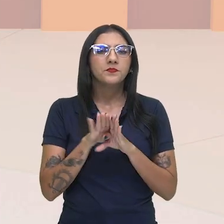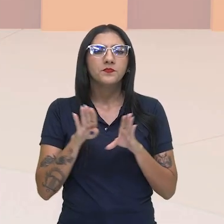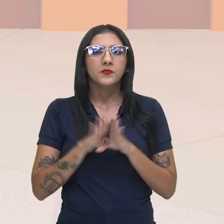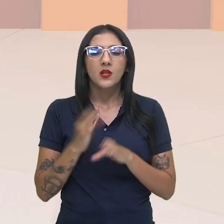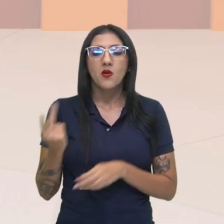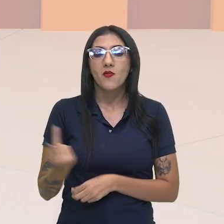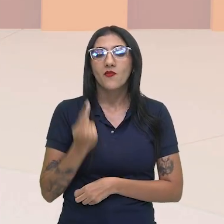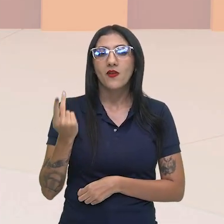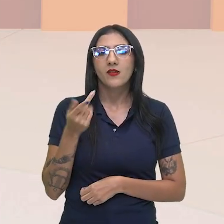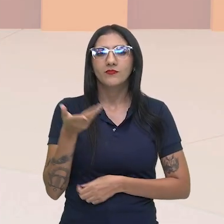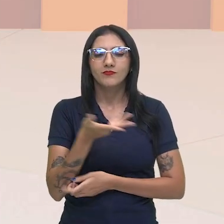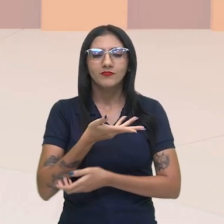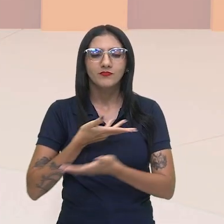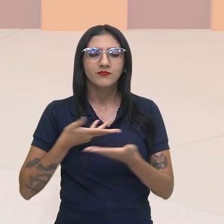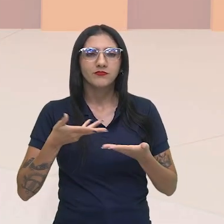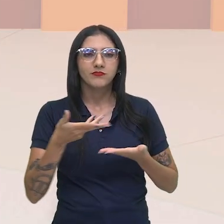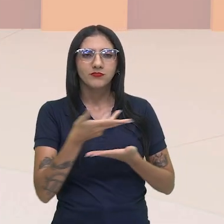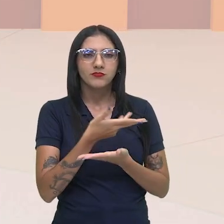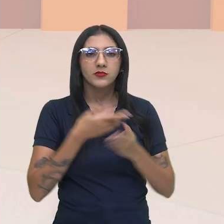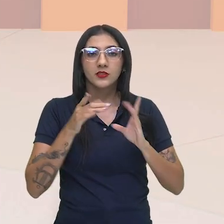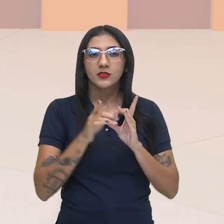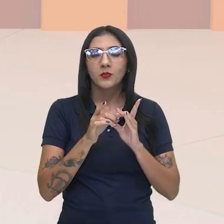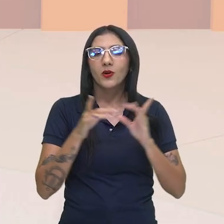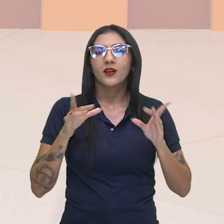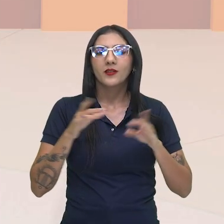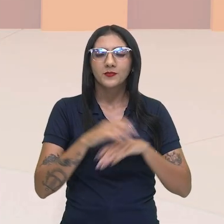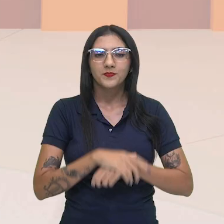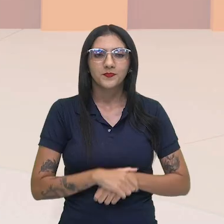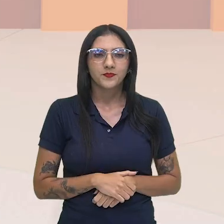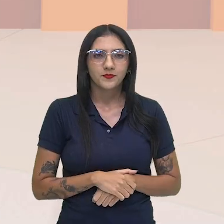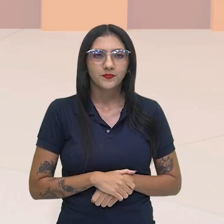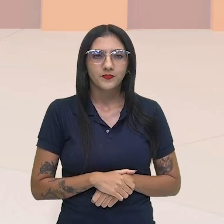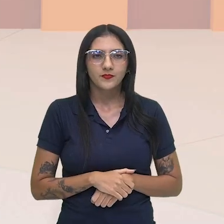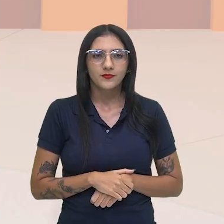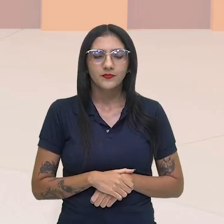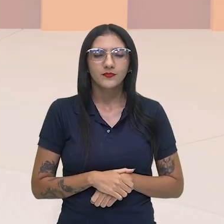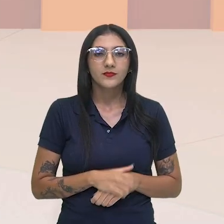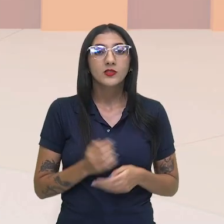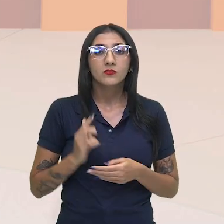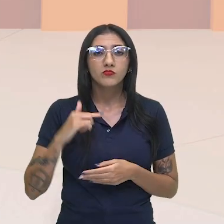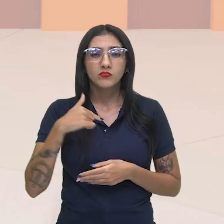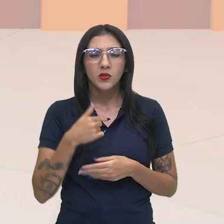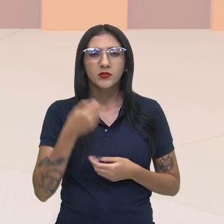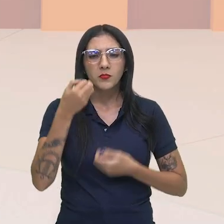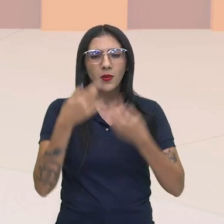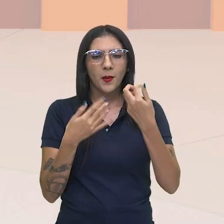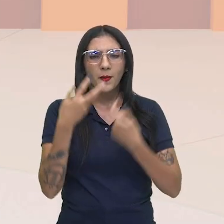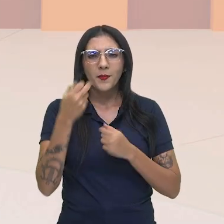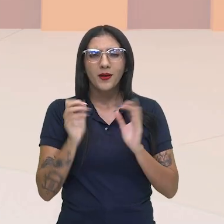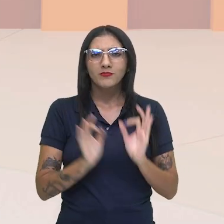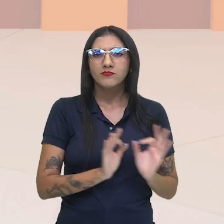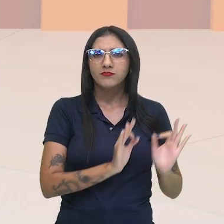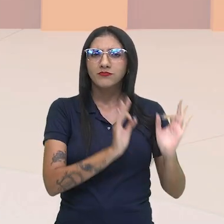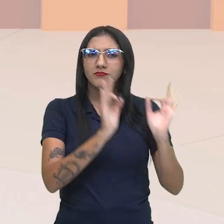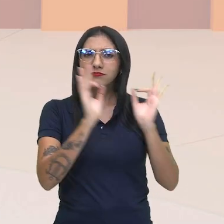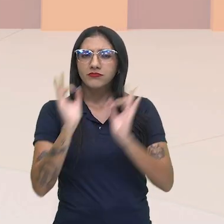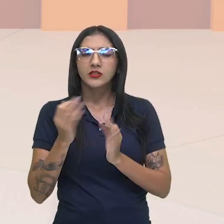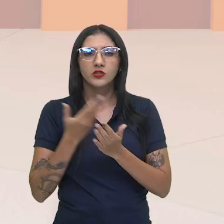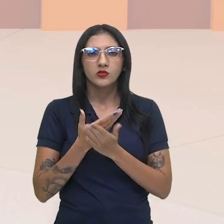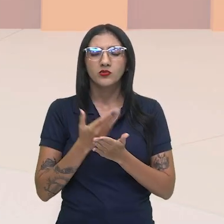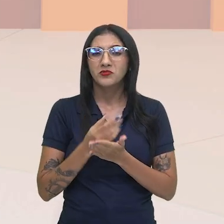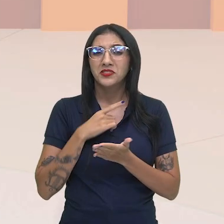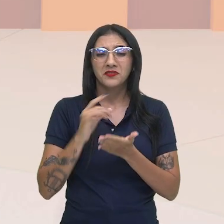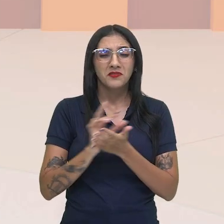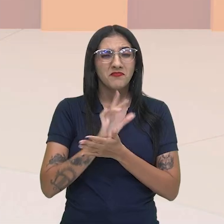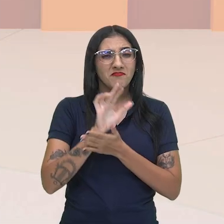de convivência democrática e fraterna. Olha só, durante a nossa aula, nós aprendemos tantos conceitos que